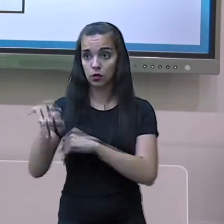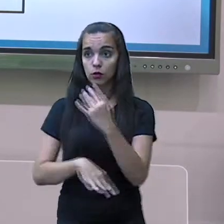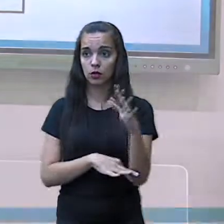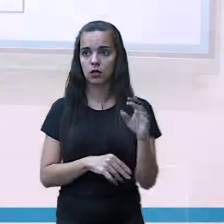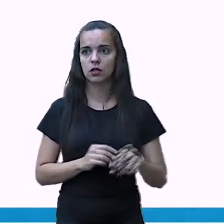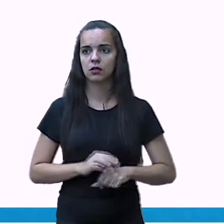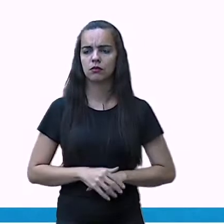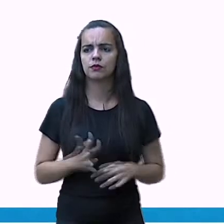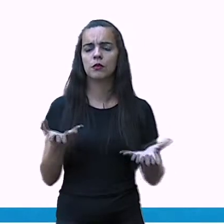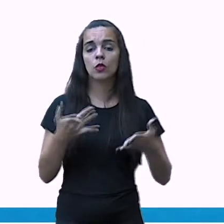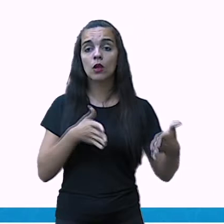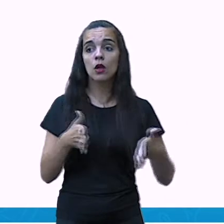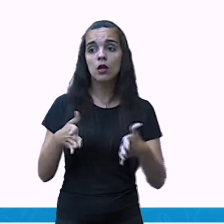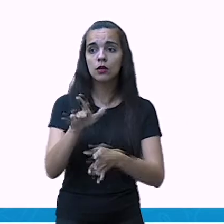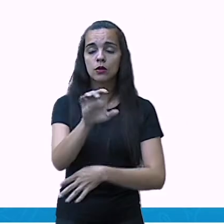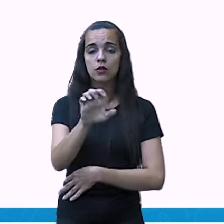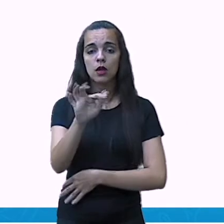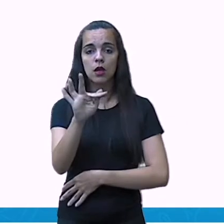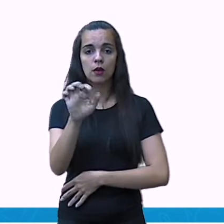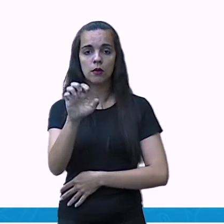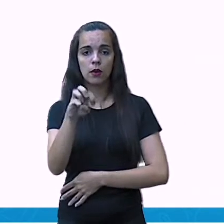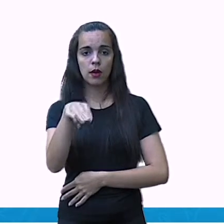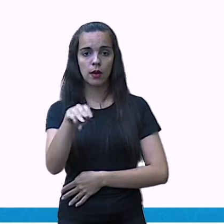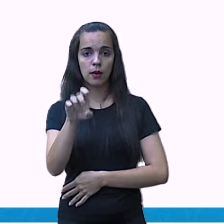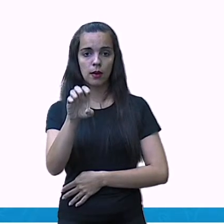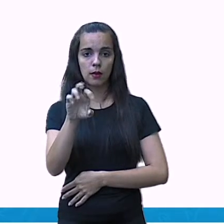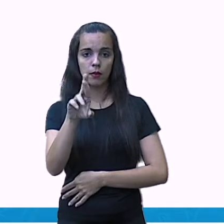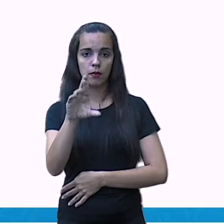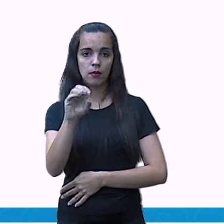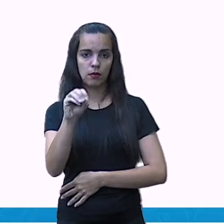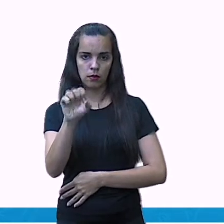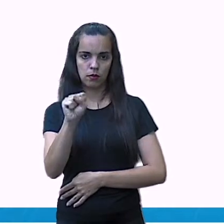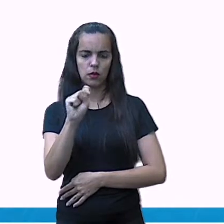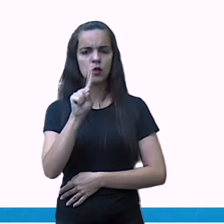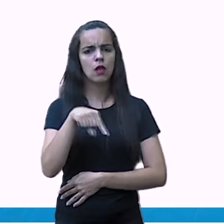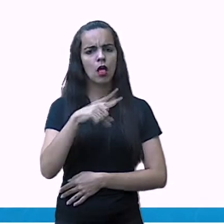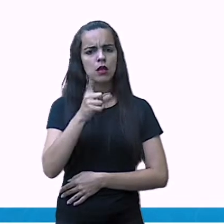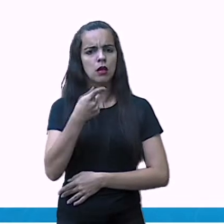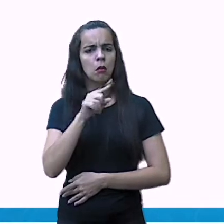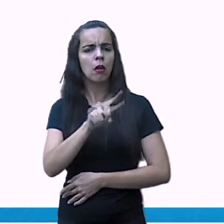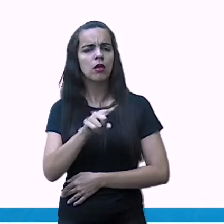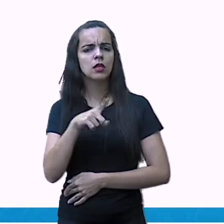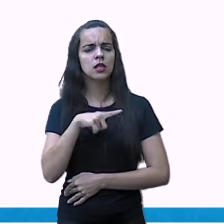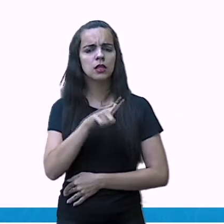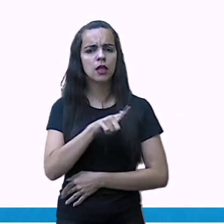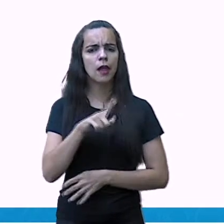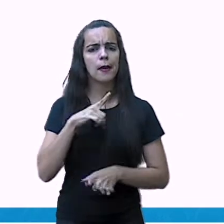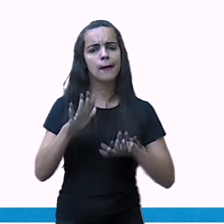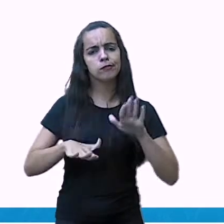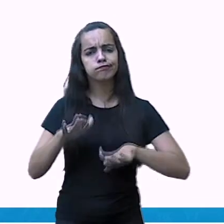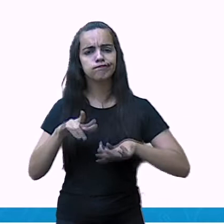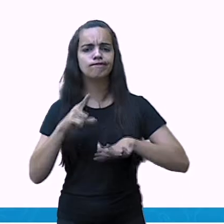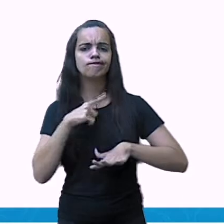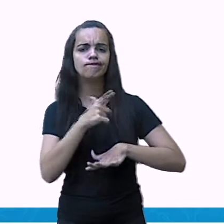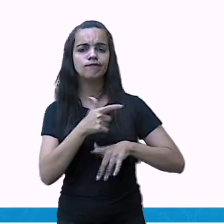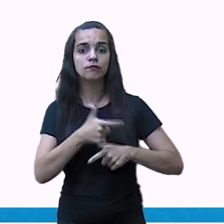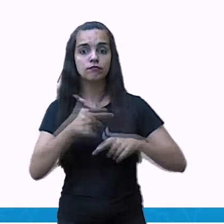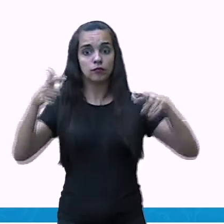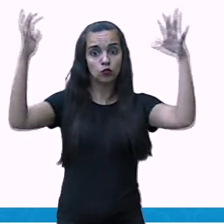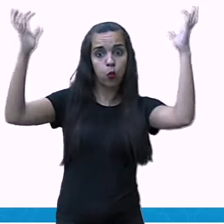Rios efêmeros são aqueles que se manifestam apenas em ocasiões de grandes